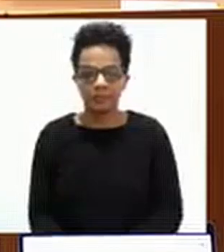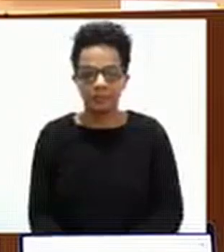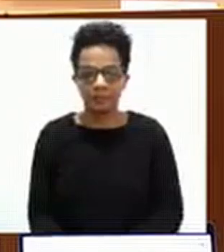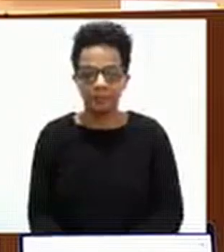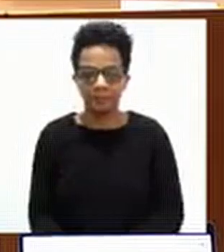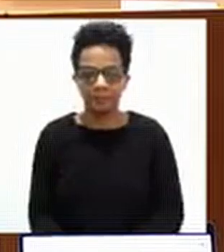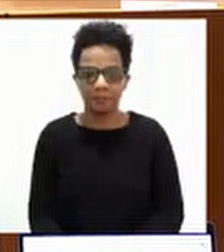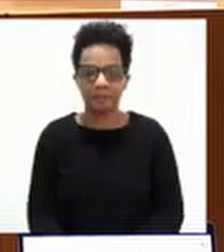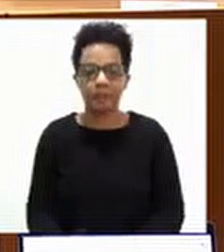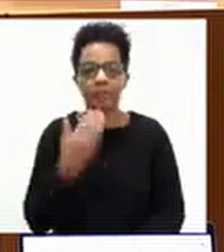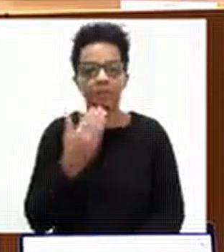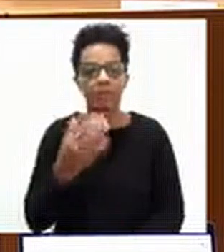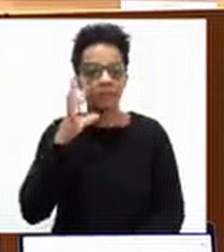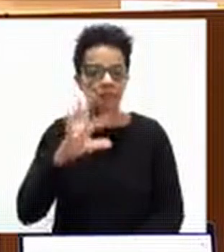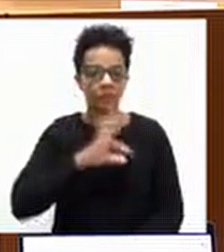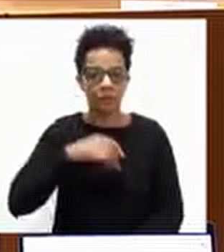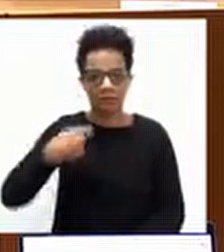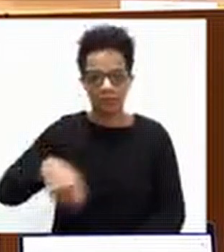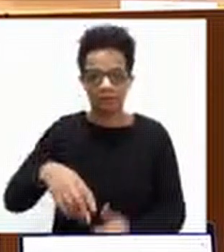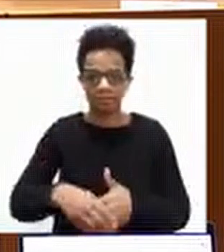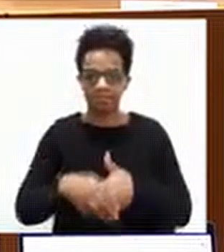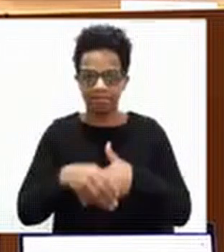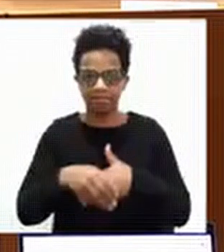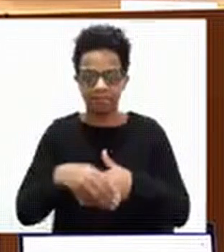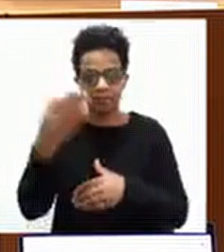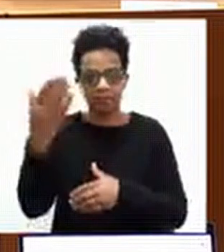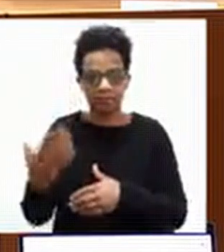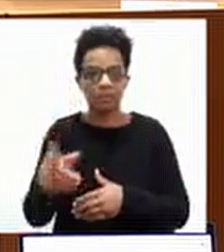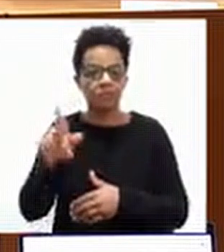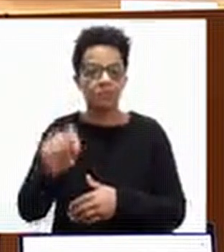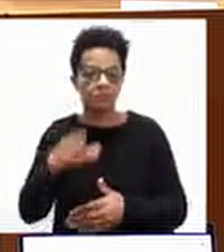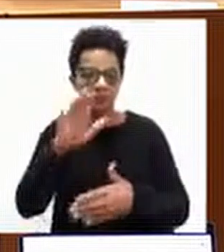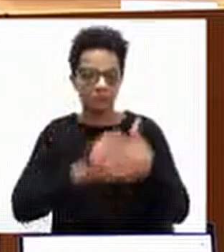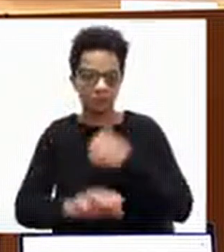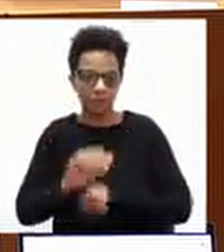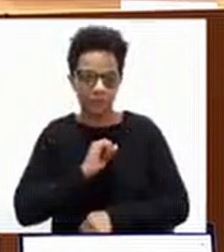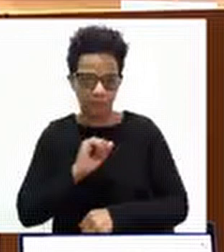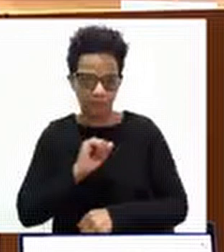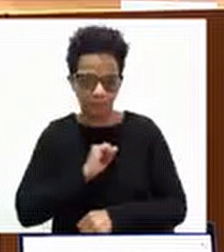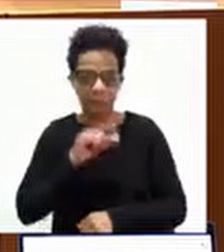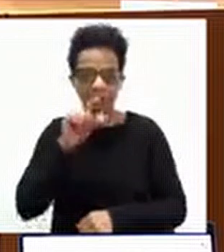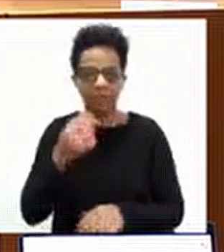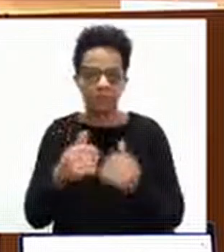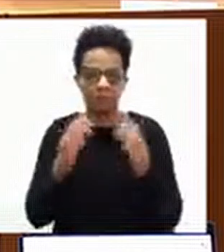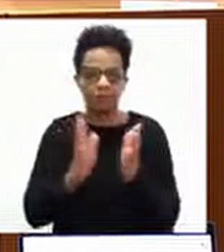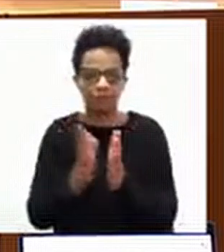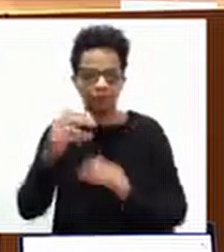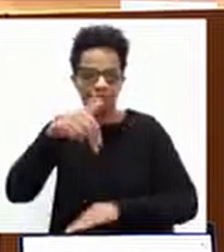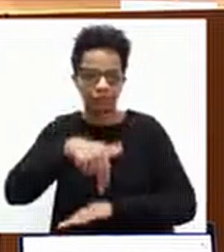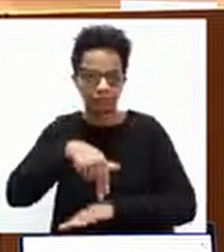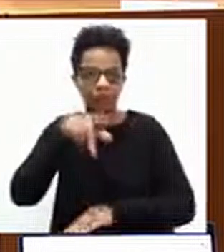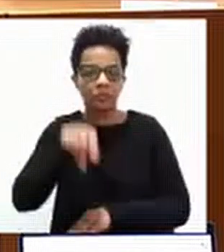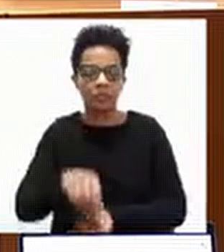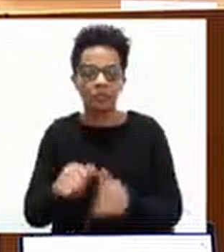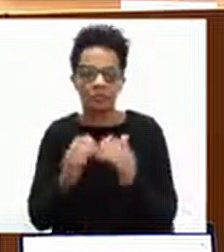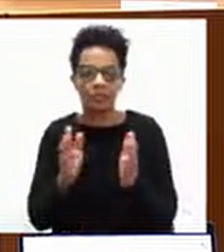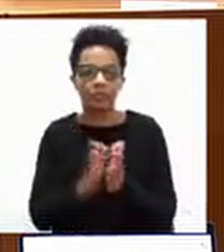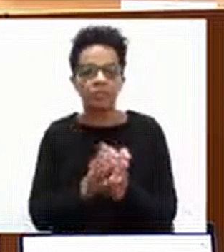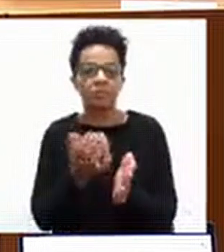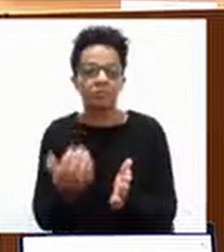Obrigado, Sr. Presidente. Cumprimento a si, aos meus colegas, a todos os presentes e aqueles que nos